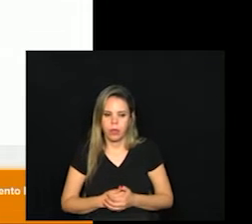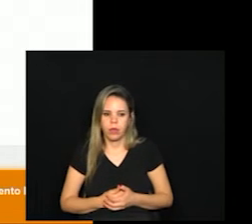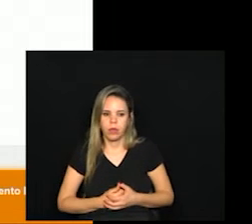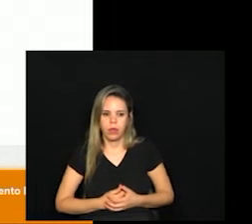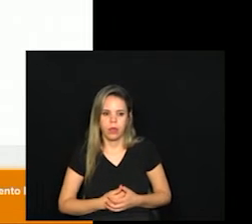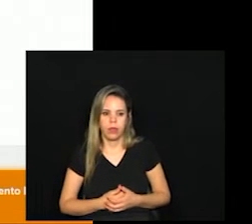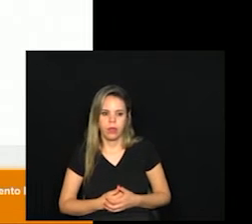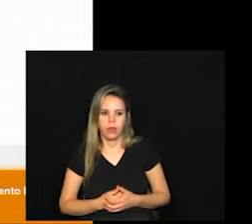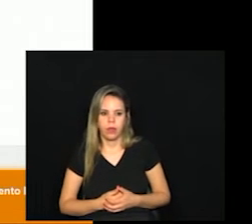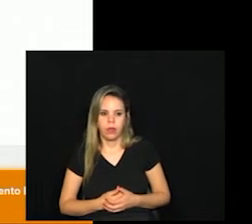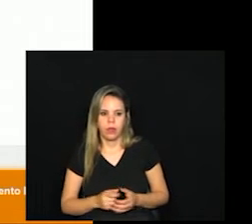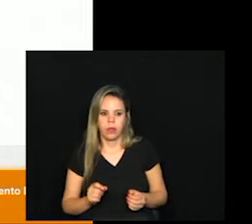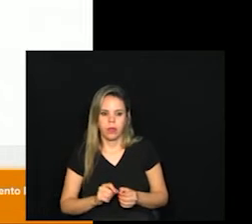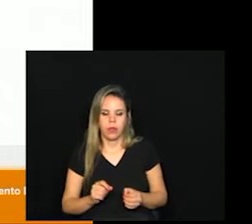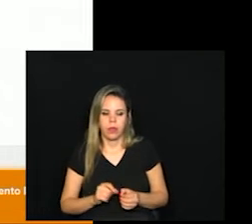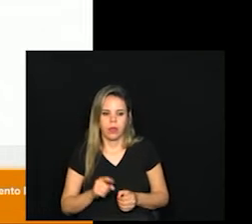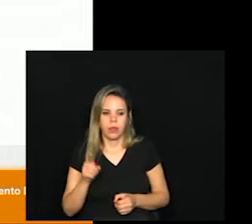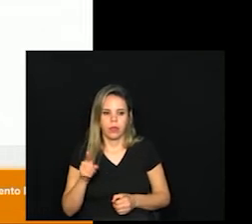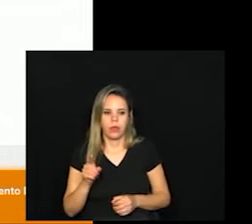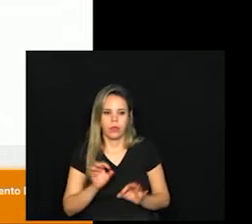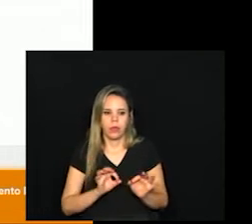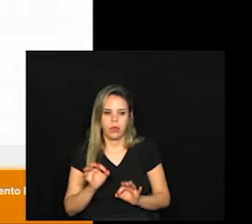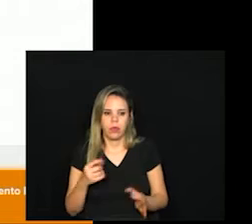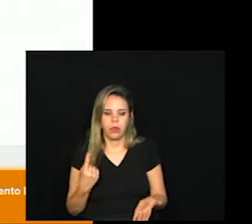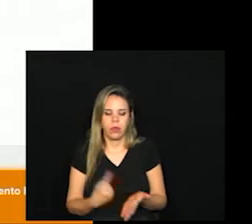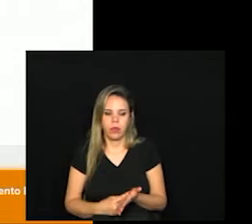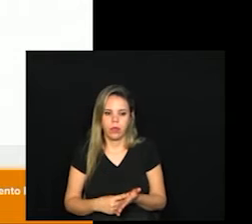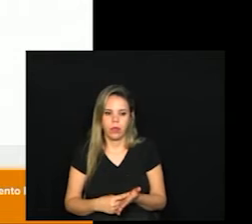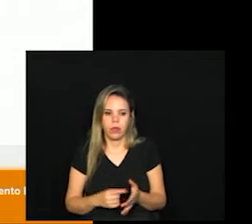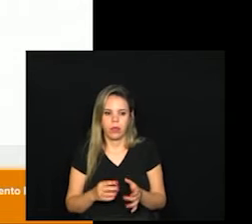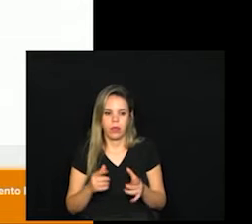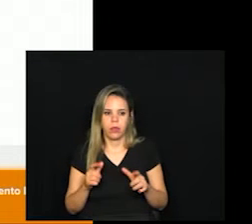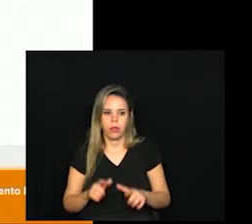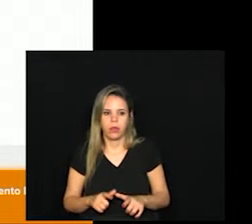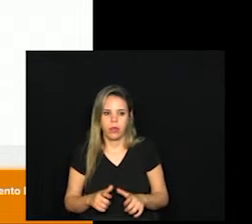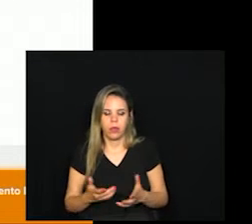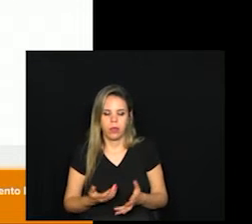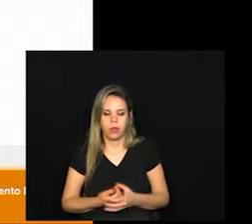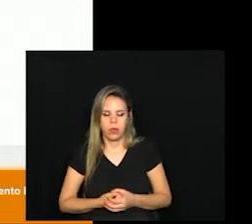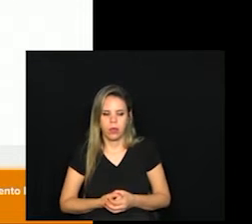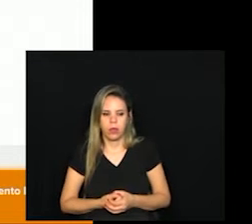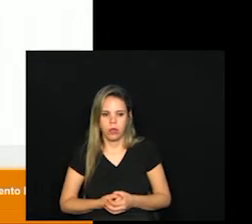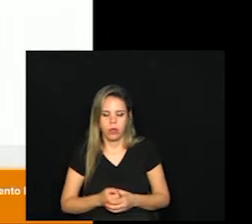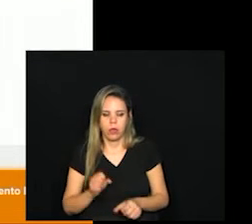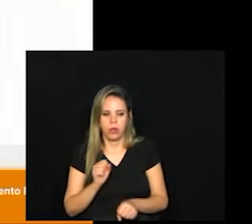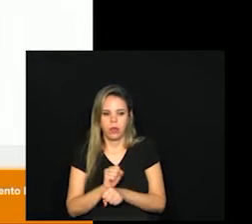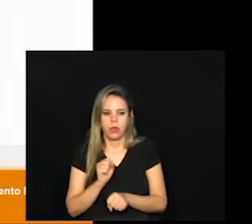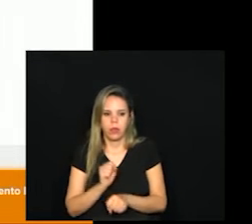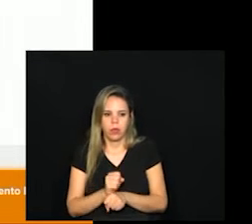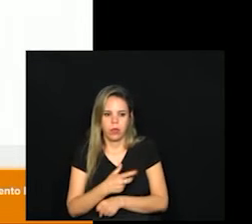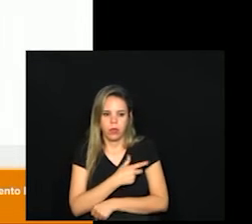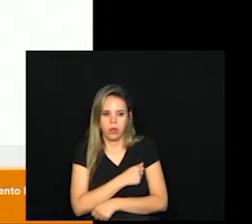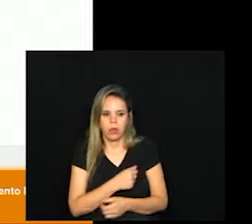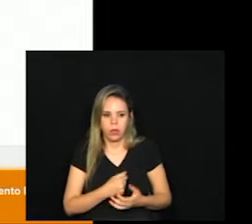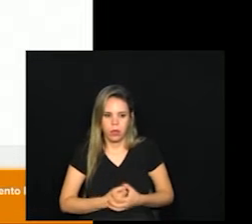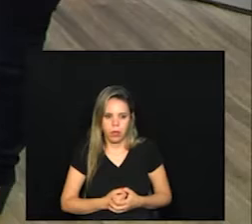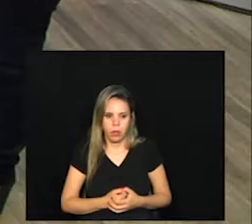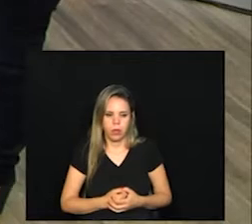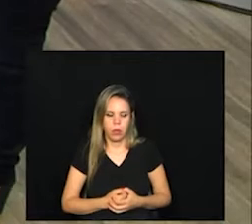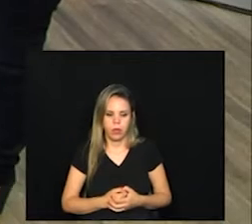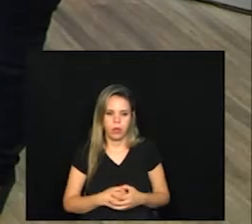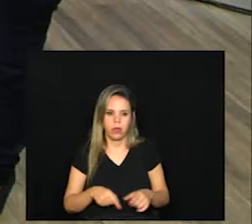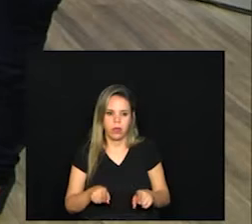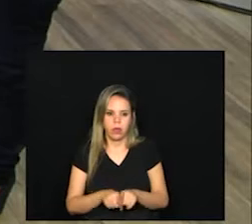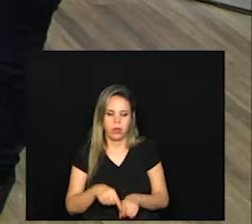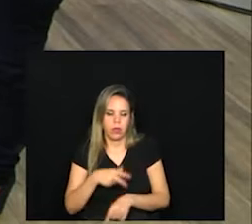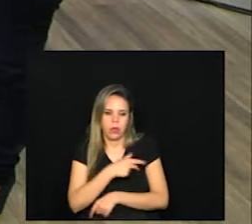vacina.campinas.sp.gov.br e faça aí o seu reagendamento, deixando aí o lugar para quem está à espera dessa dose. E além